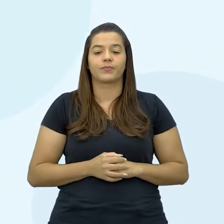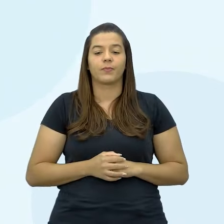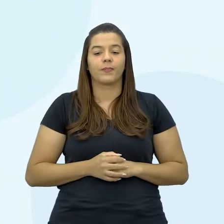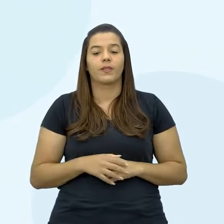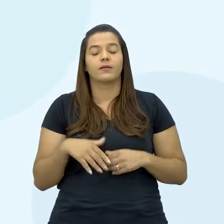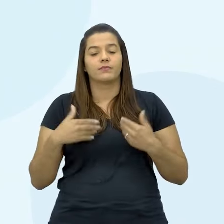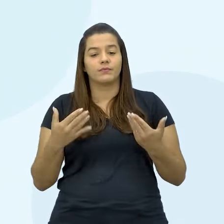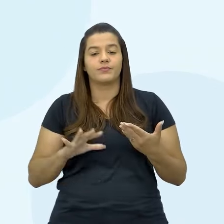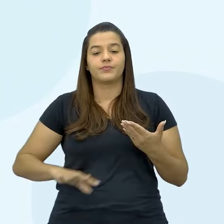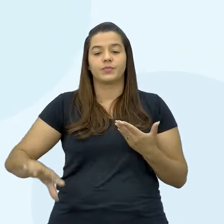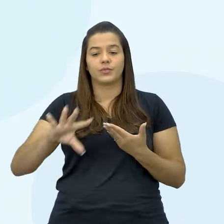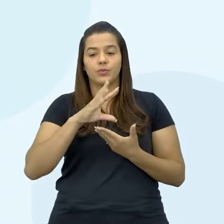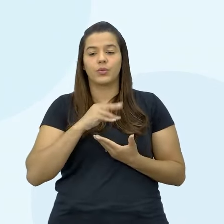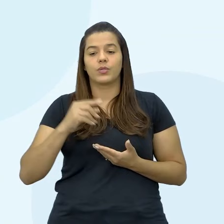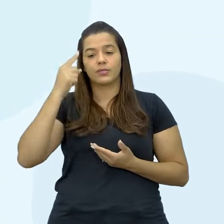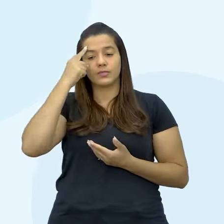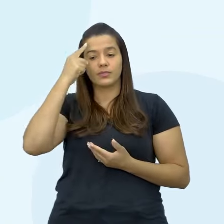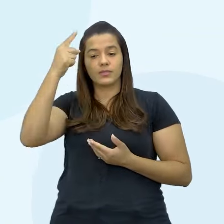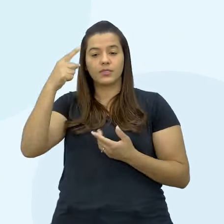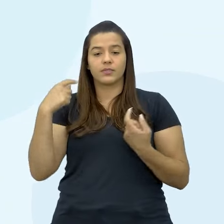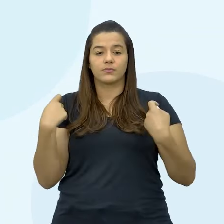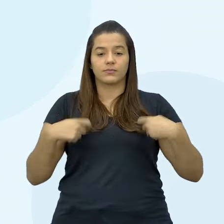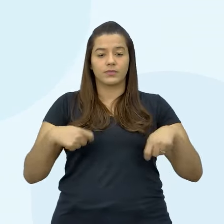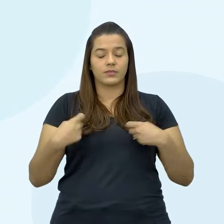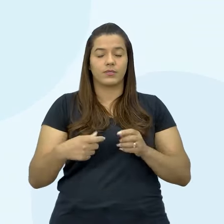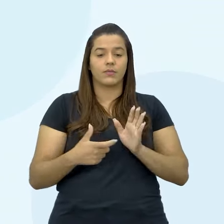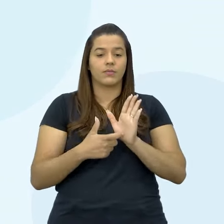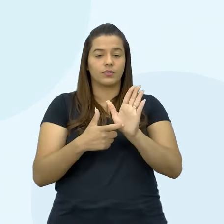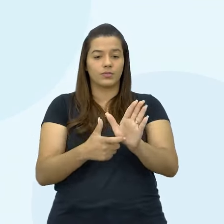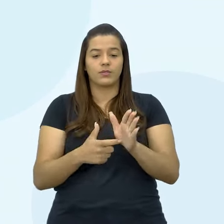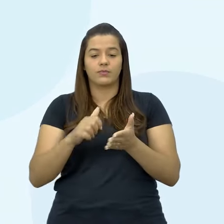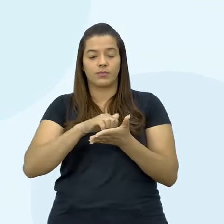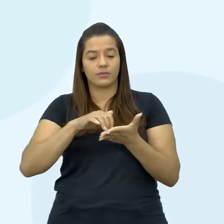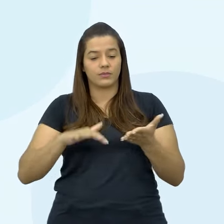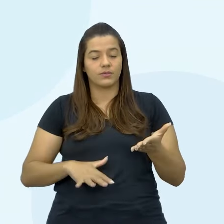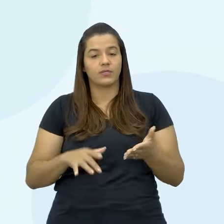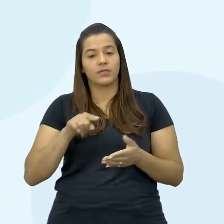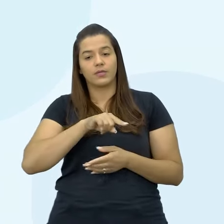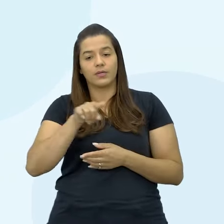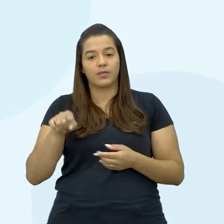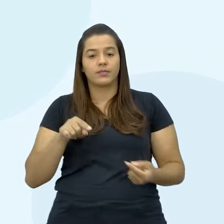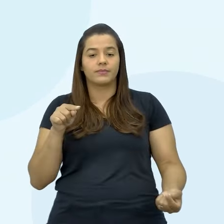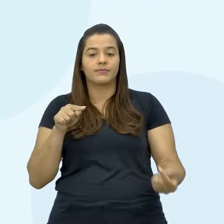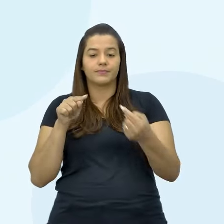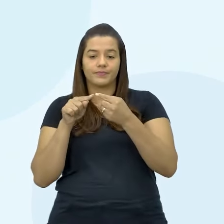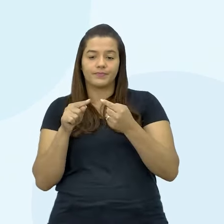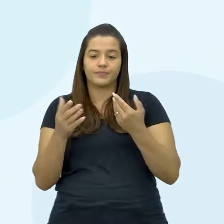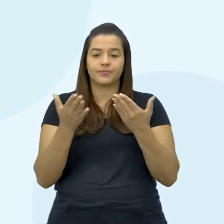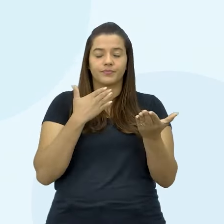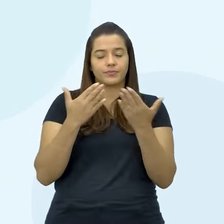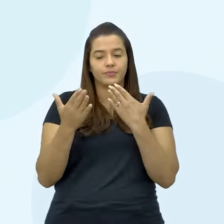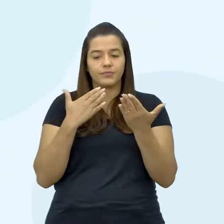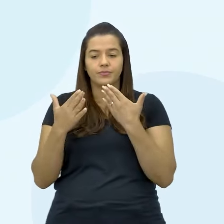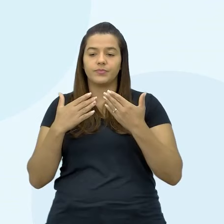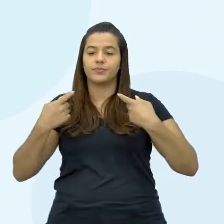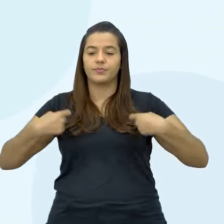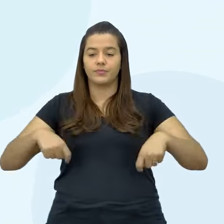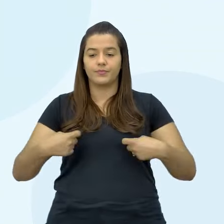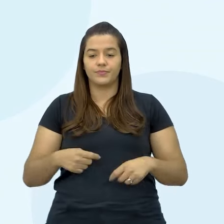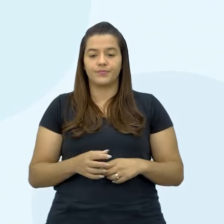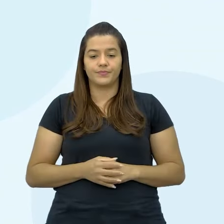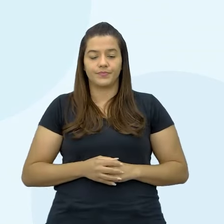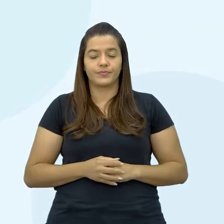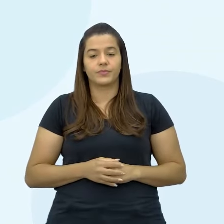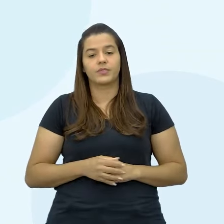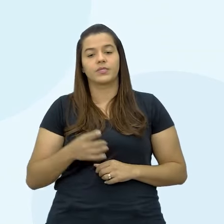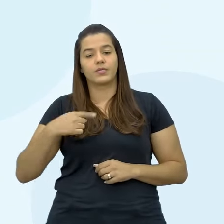todas essas ideias que estão sendo trazidas pela atividade, elas sejam discutidas, né? E é lógico